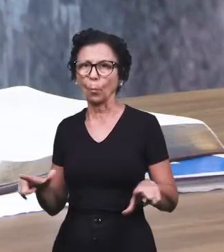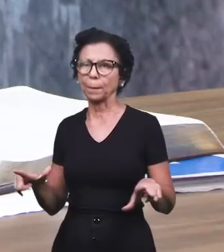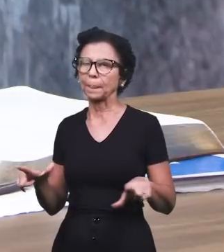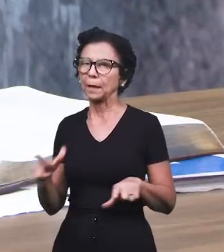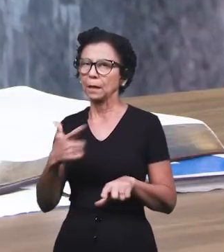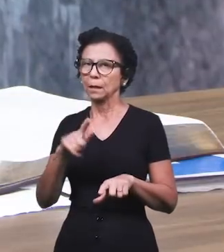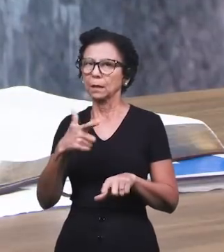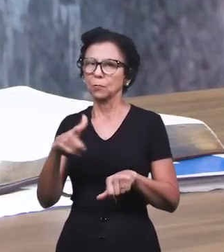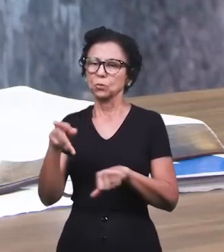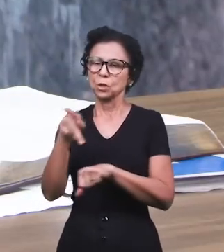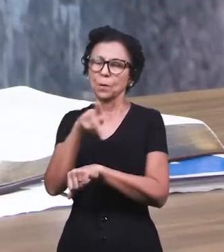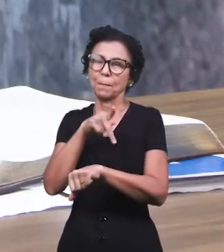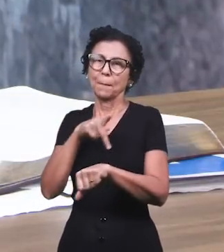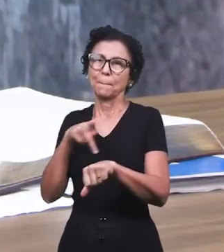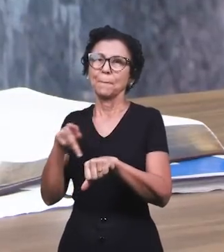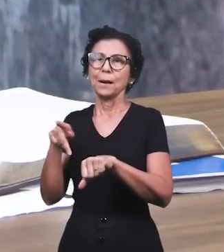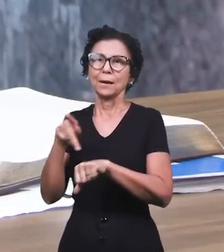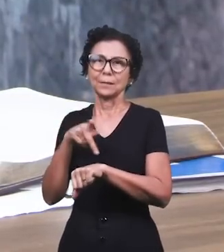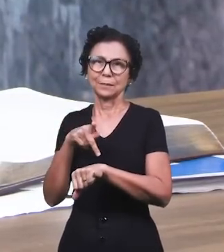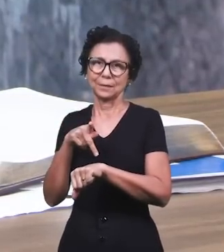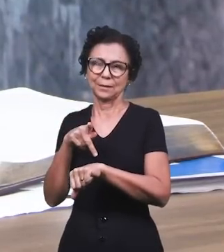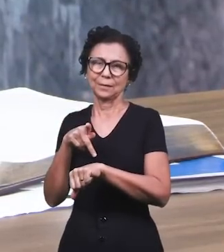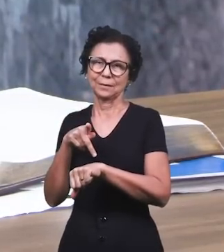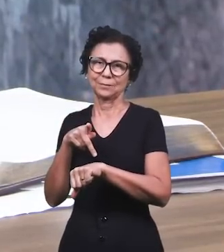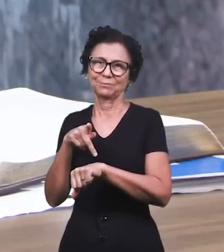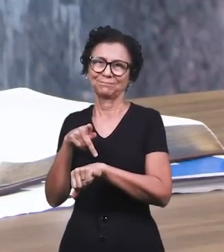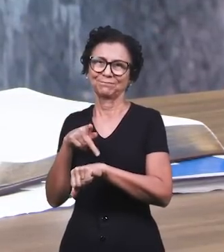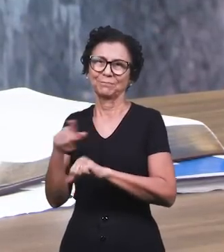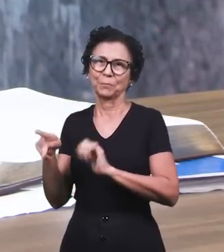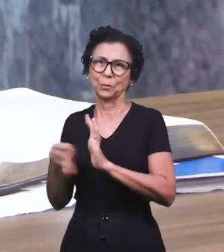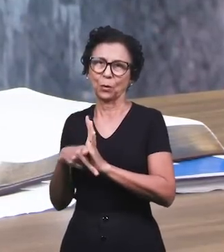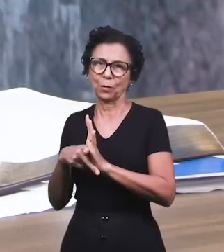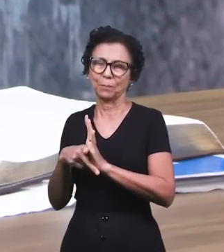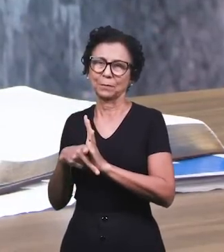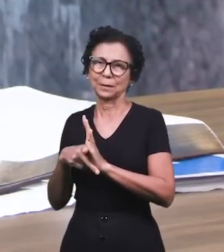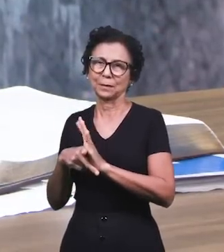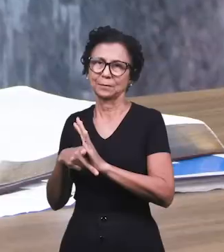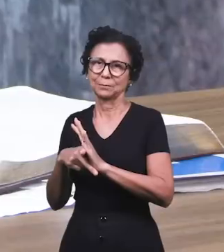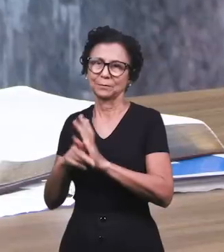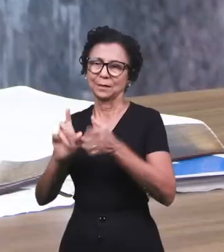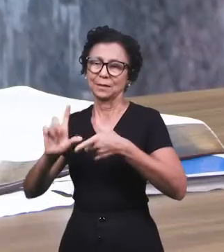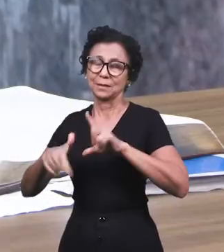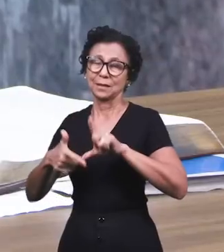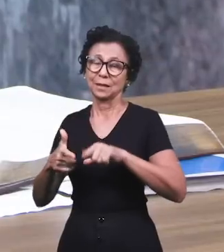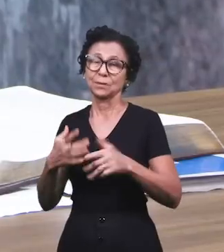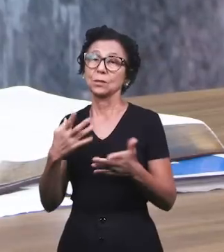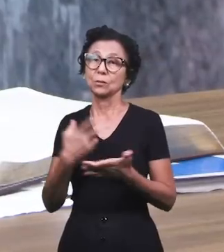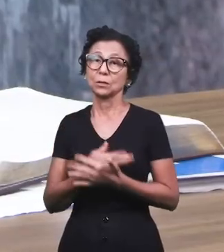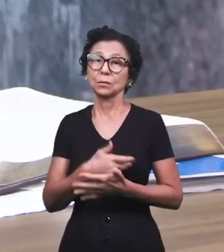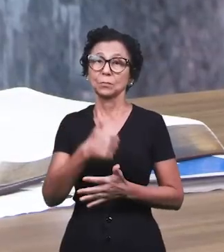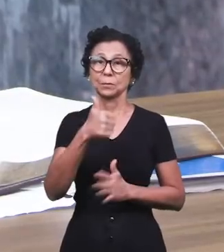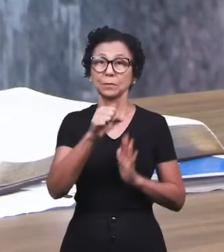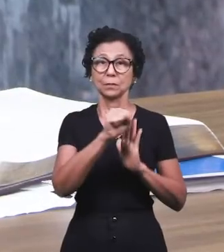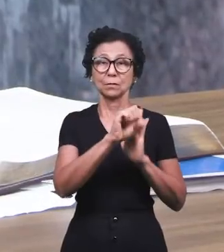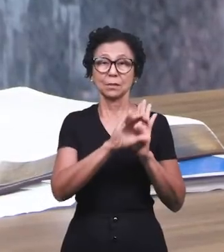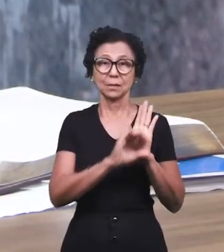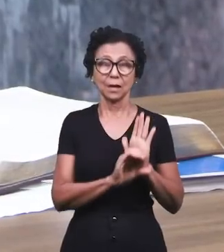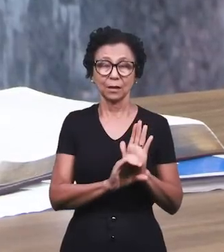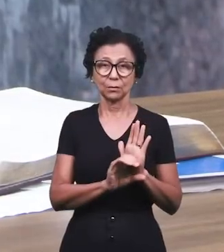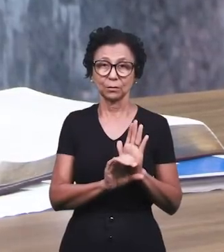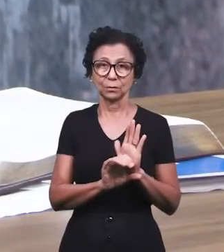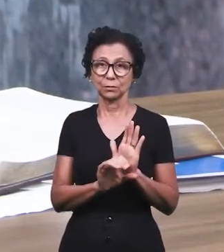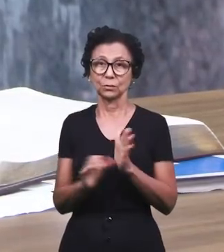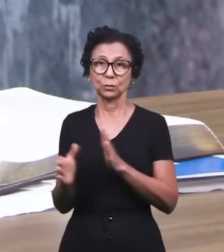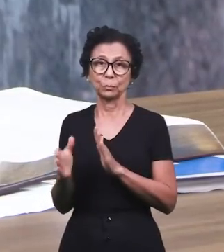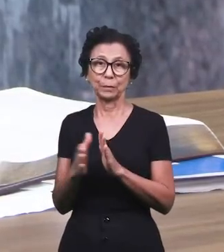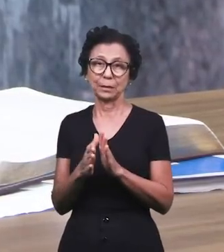O lugar de concentração deles. E vejam só, irmãos, isso foi no primeiro século da era cristã. E